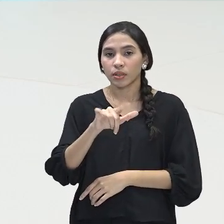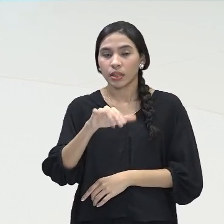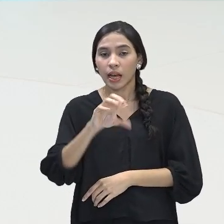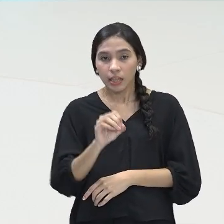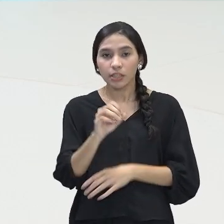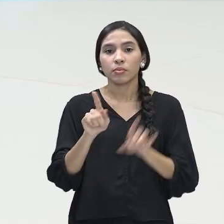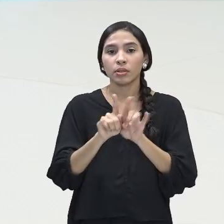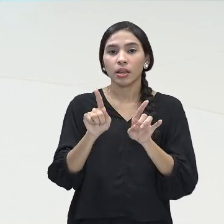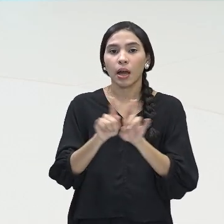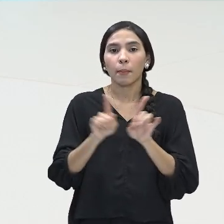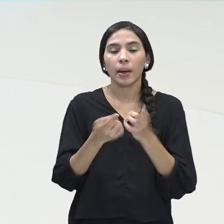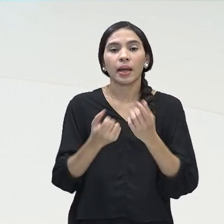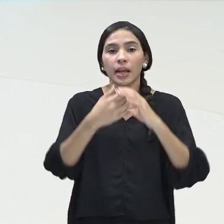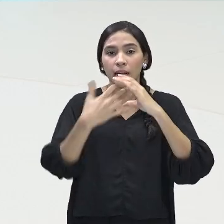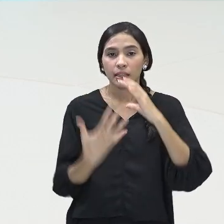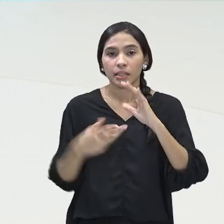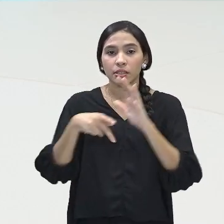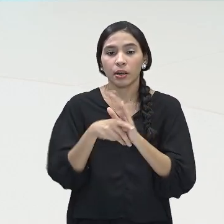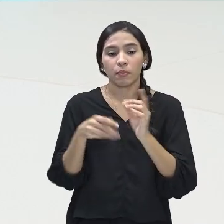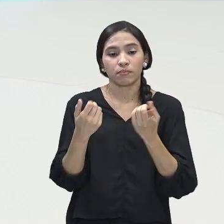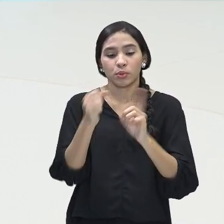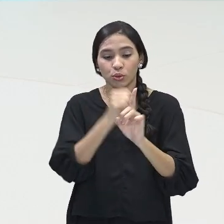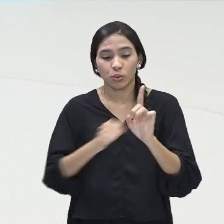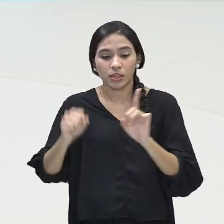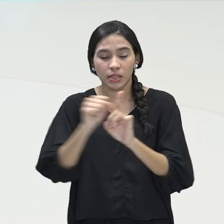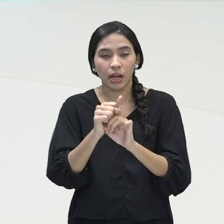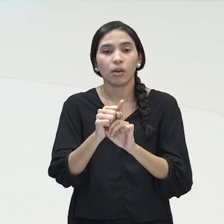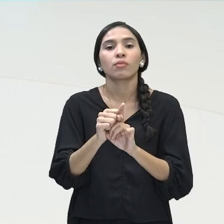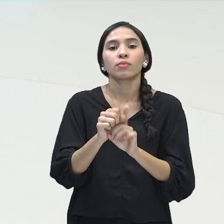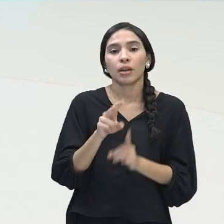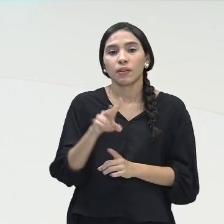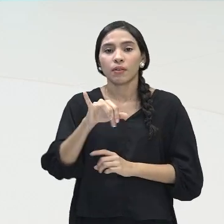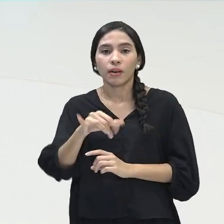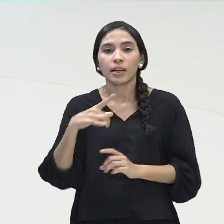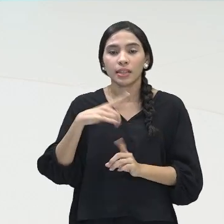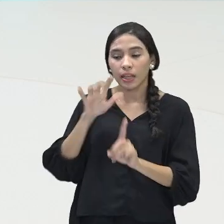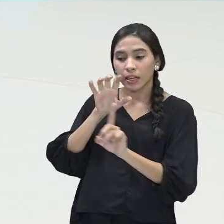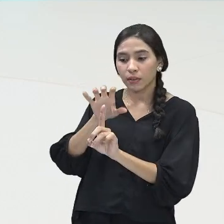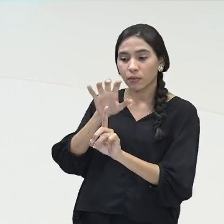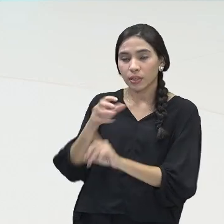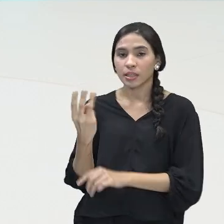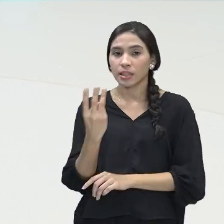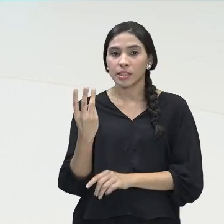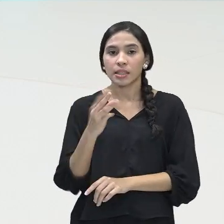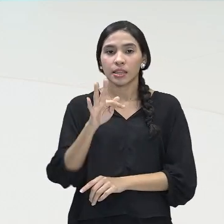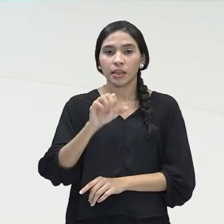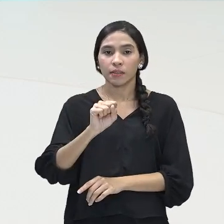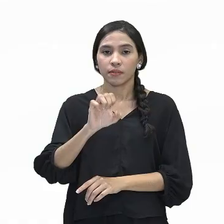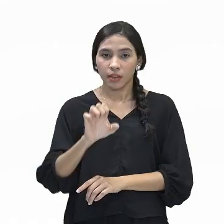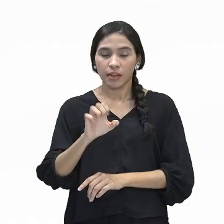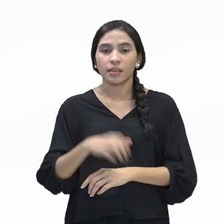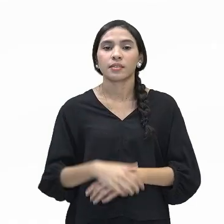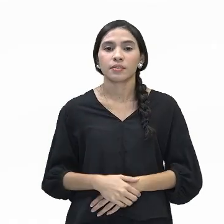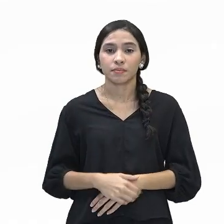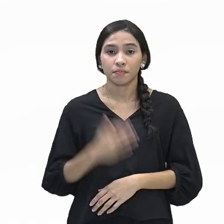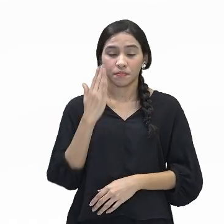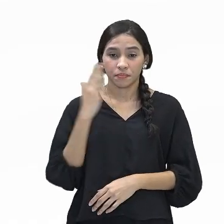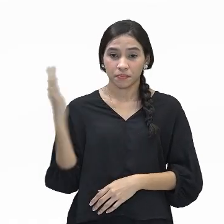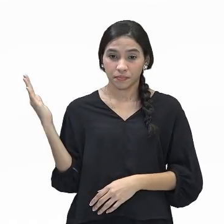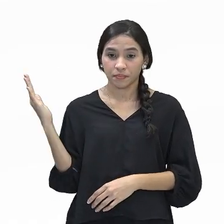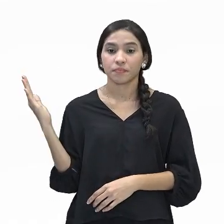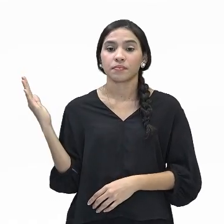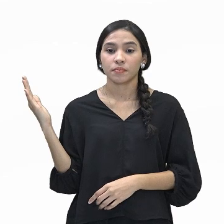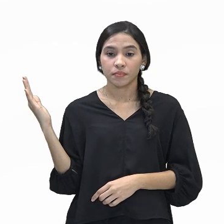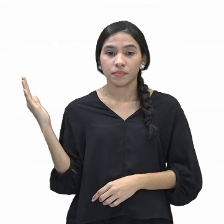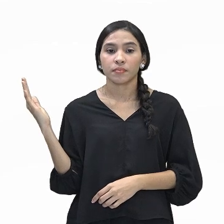chegar até a terceira fase do modernismo. Vejam aí, fase do modernismo, a